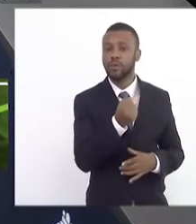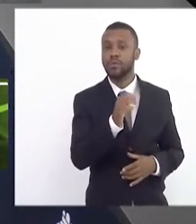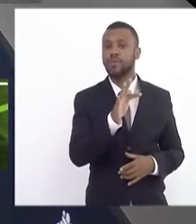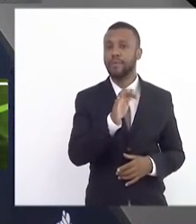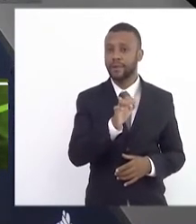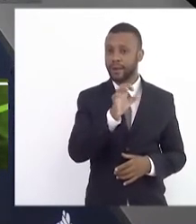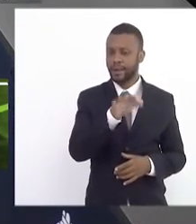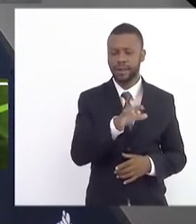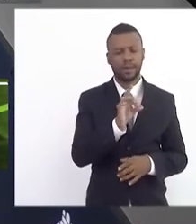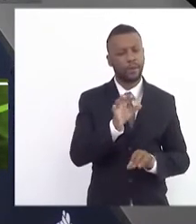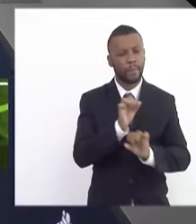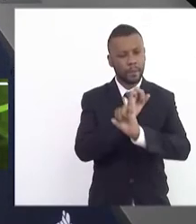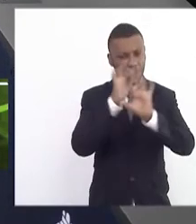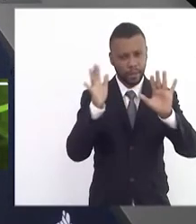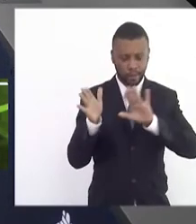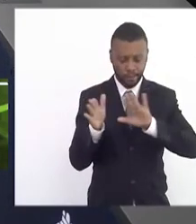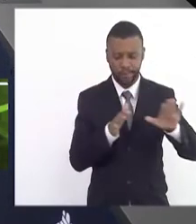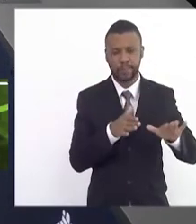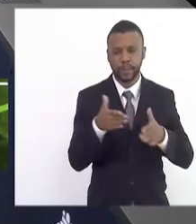Vanessa.